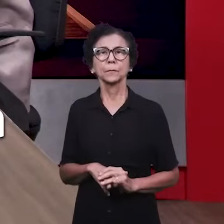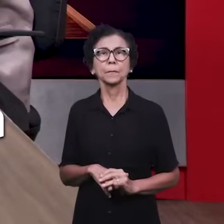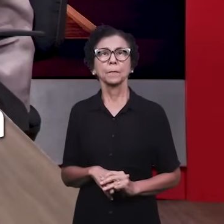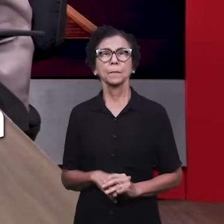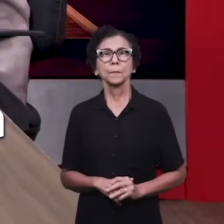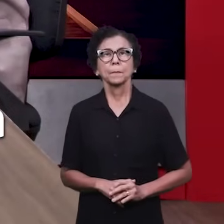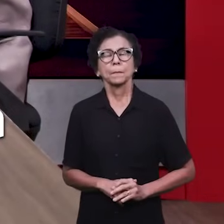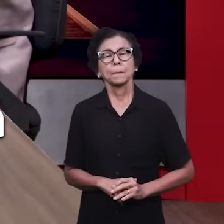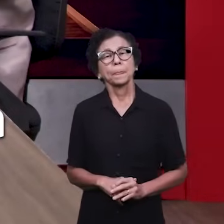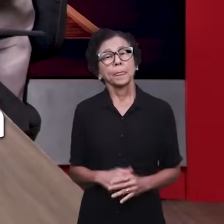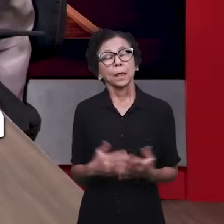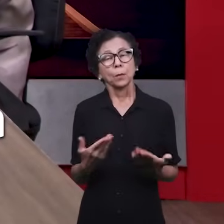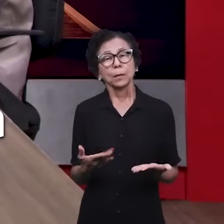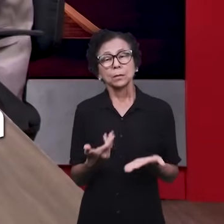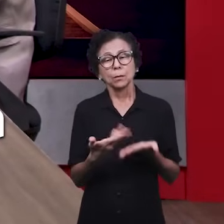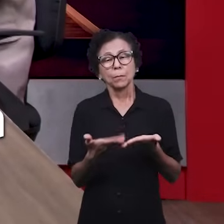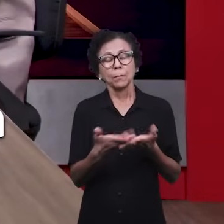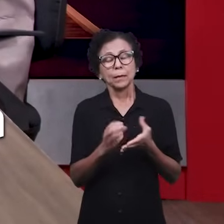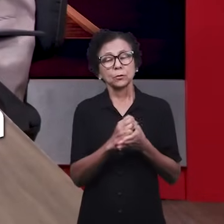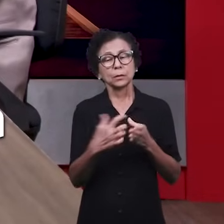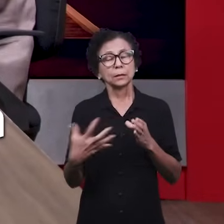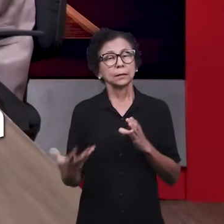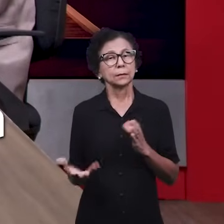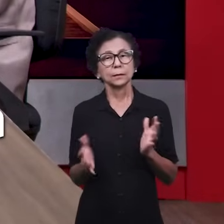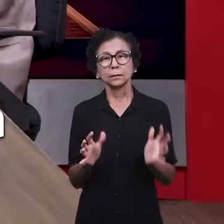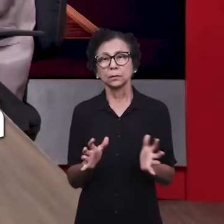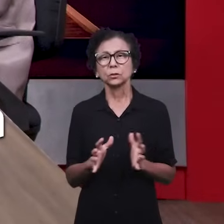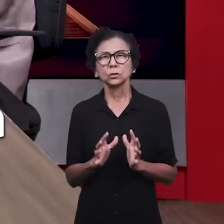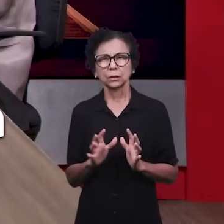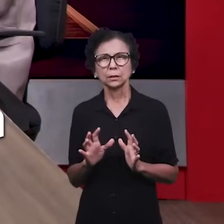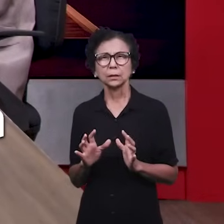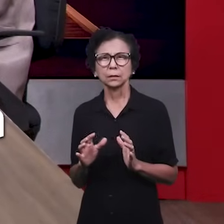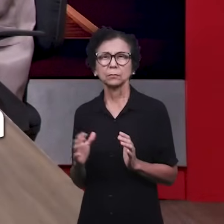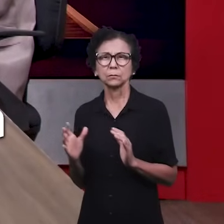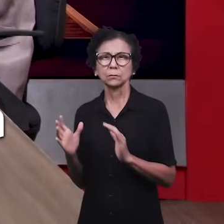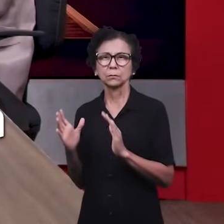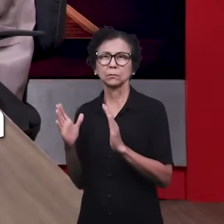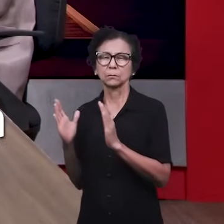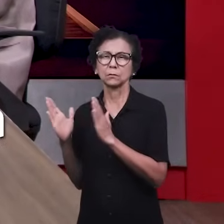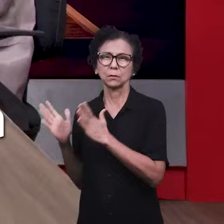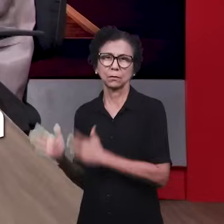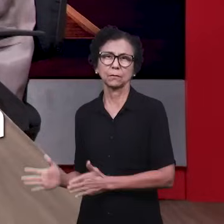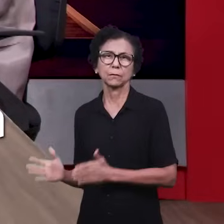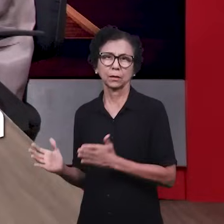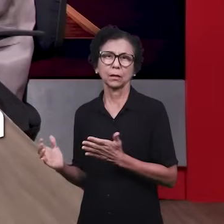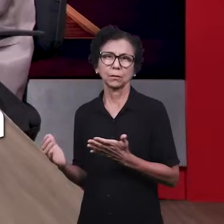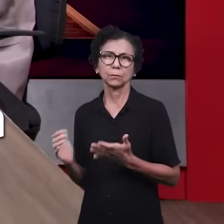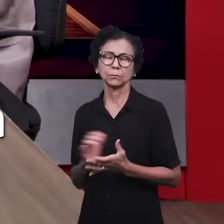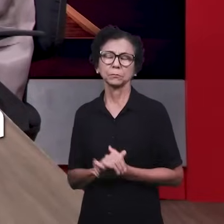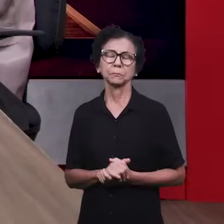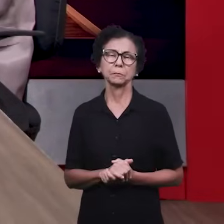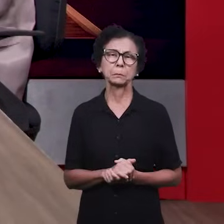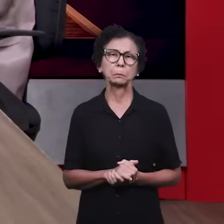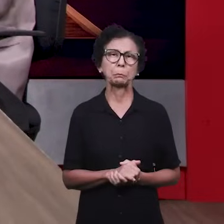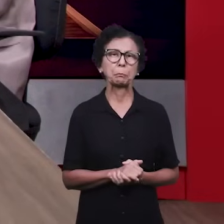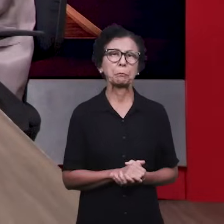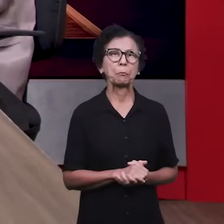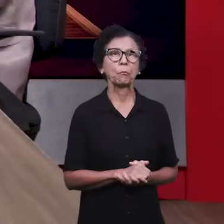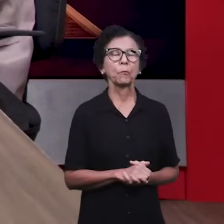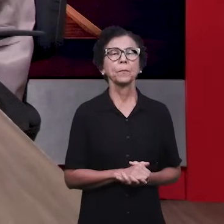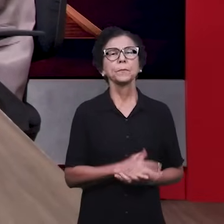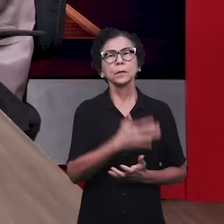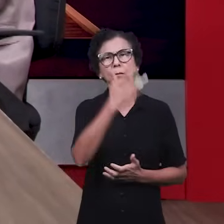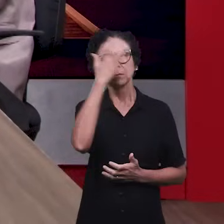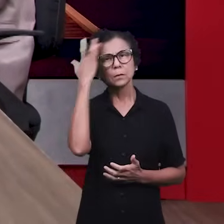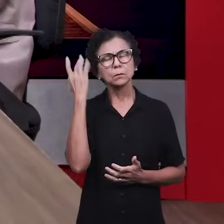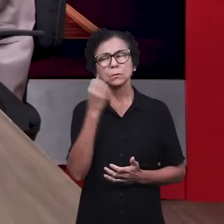o elemento químico, ele mistura, você não acha mais a mistura que você fez dentro da massa. Então, na verdade, o que aconteceu aqui na igreja, na era primitiva,